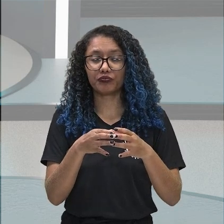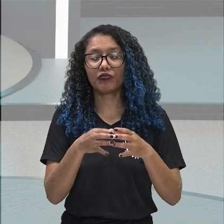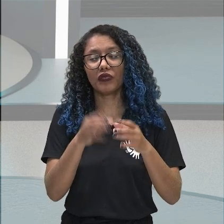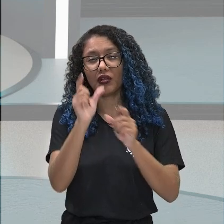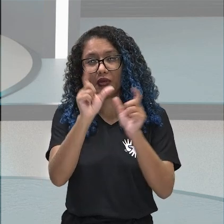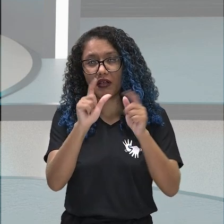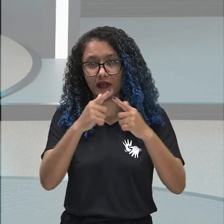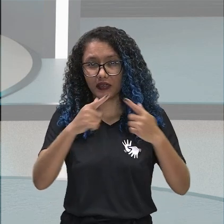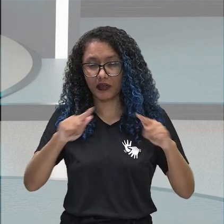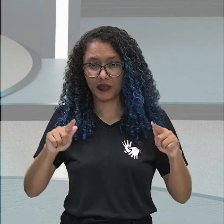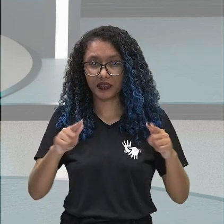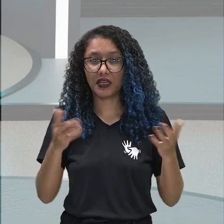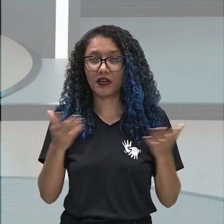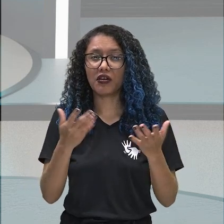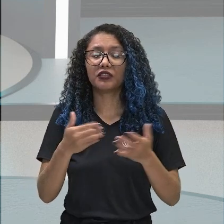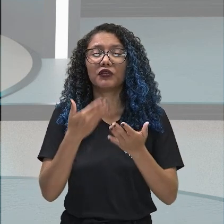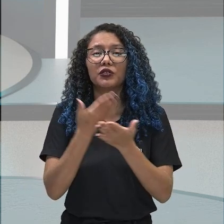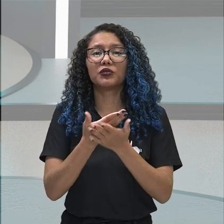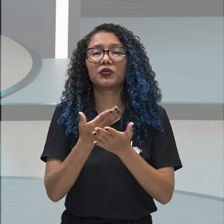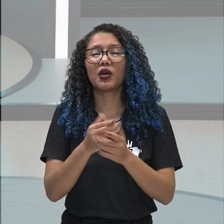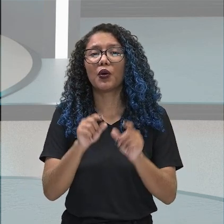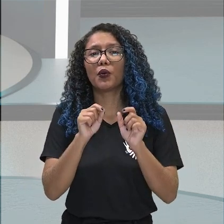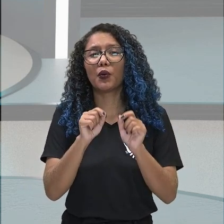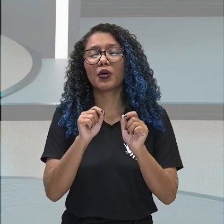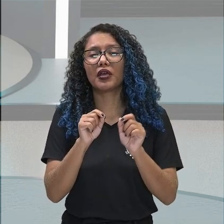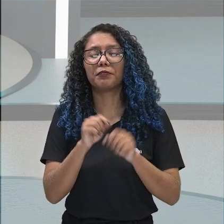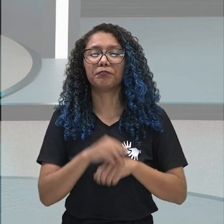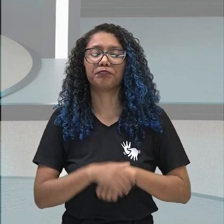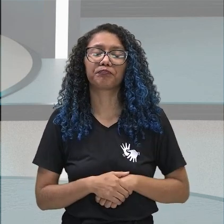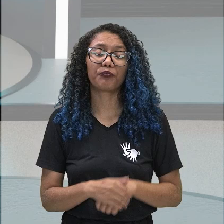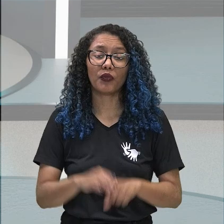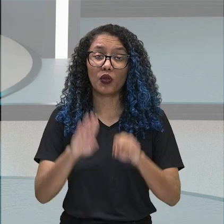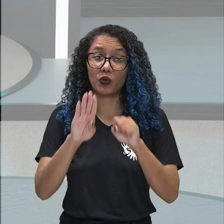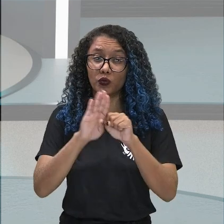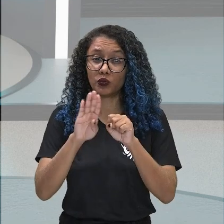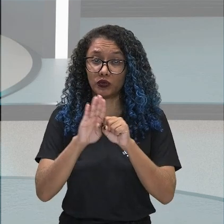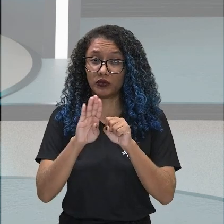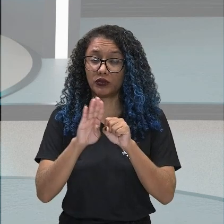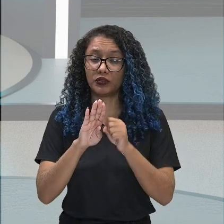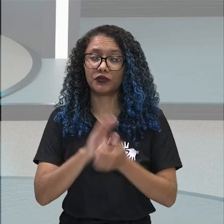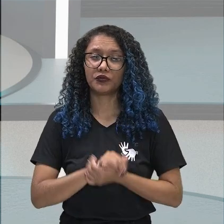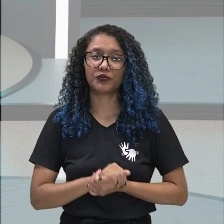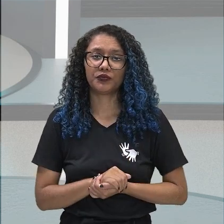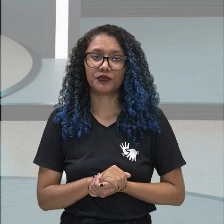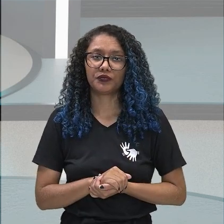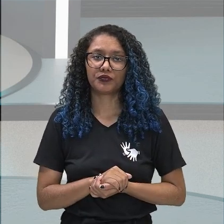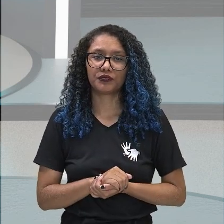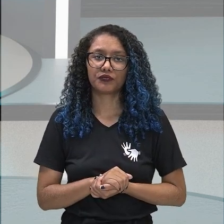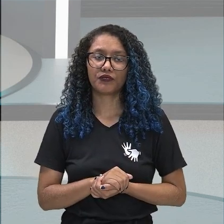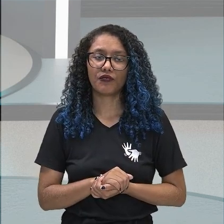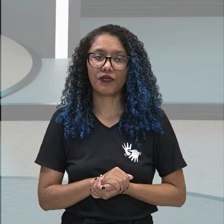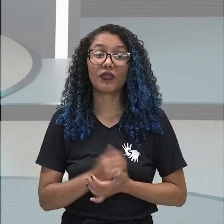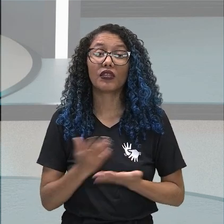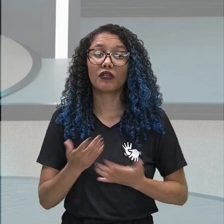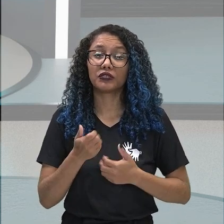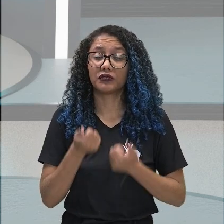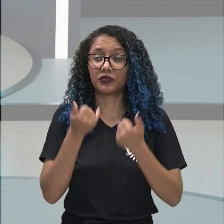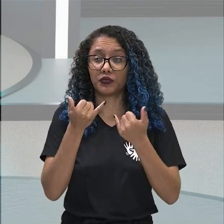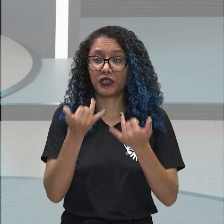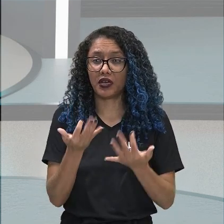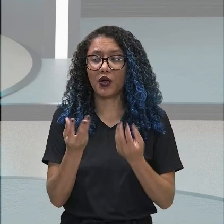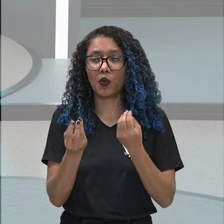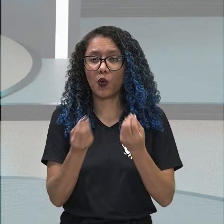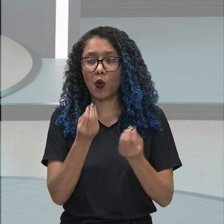los sustantivos para começar aí falando sobre essa diferença de